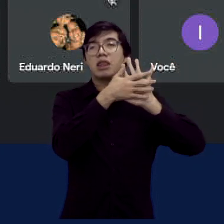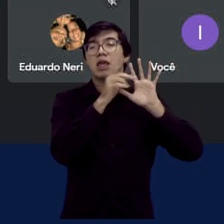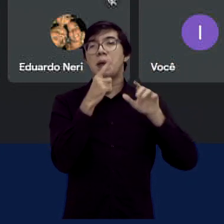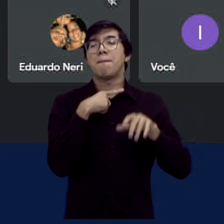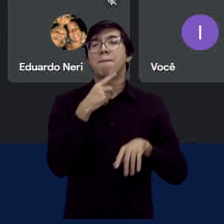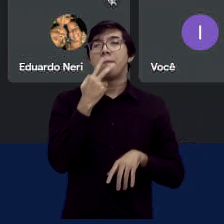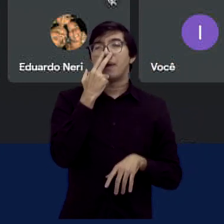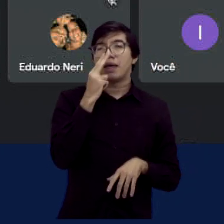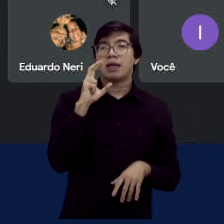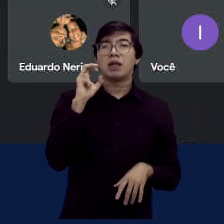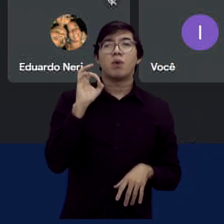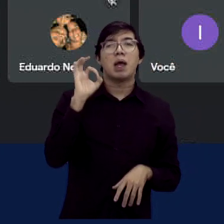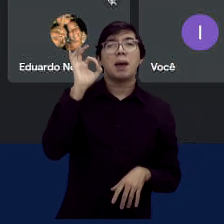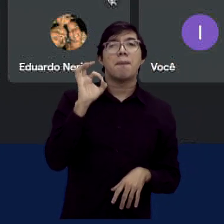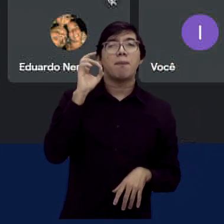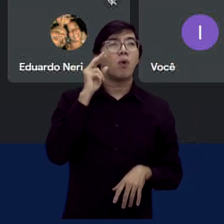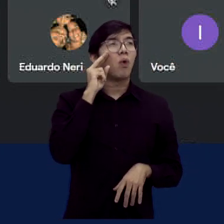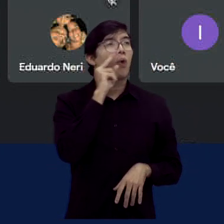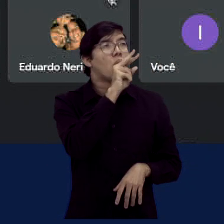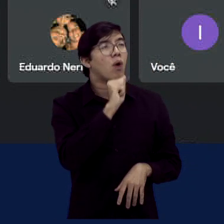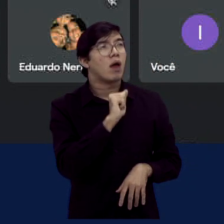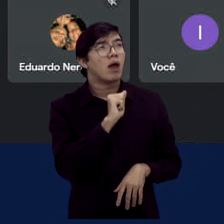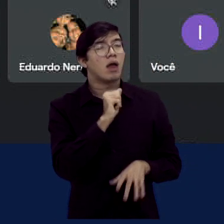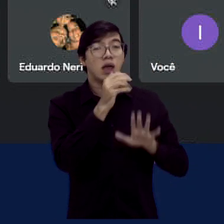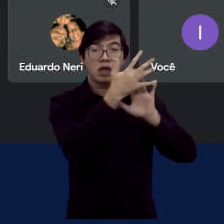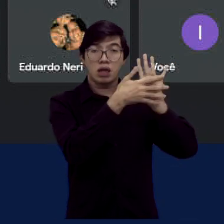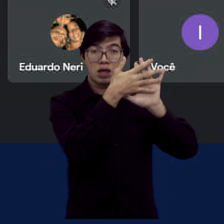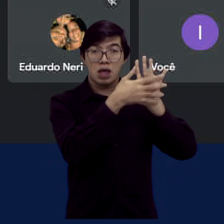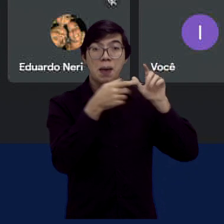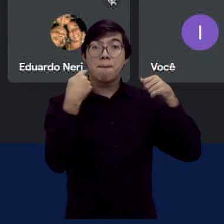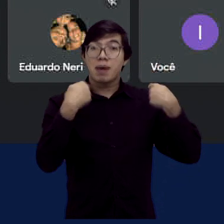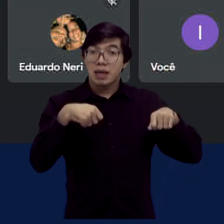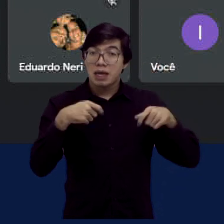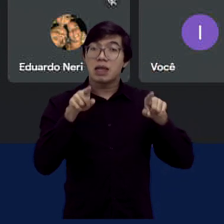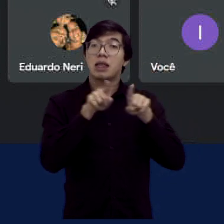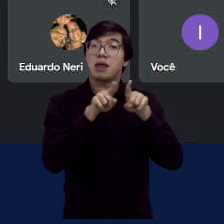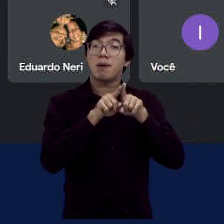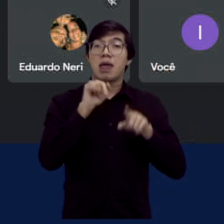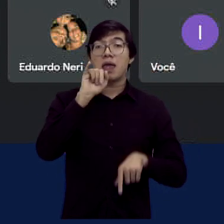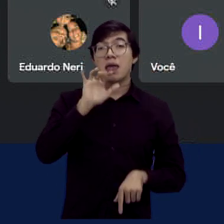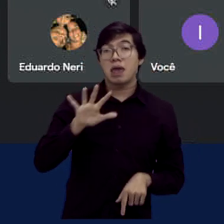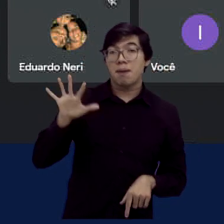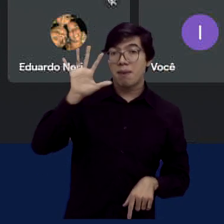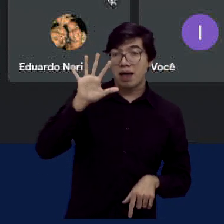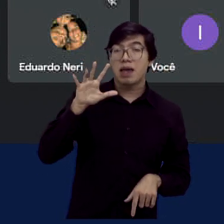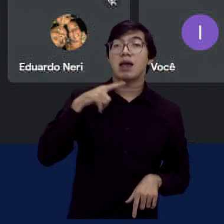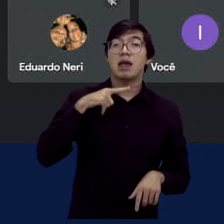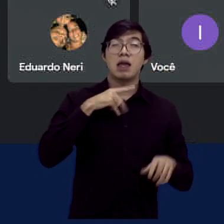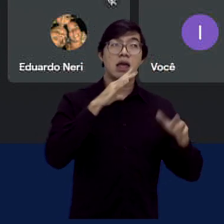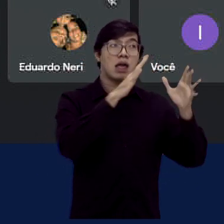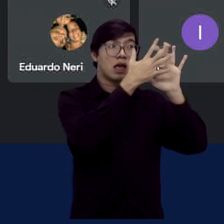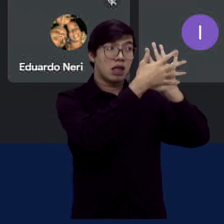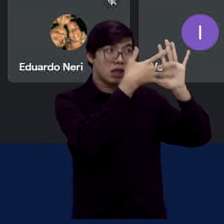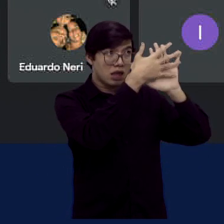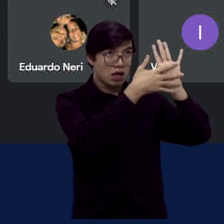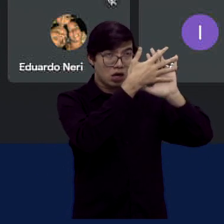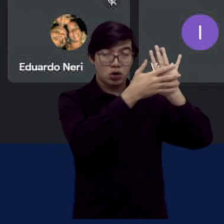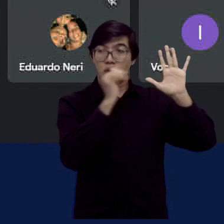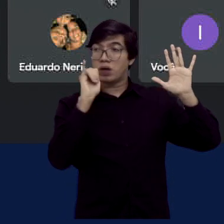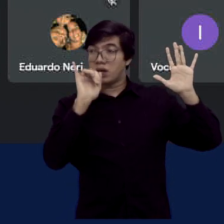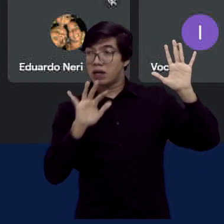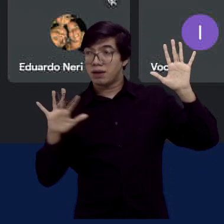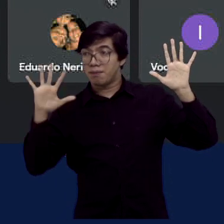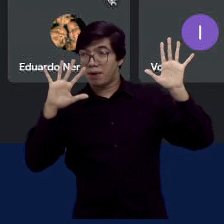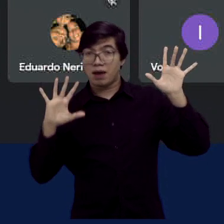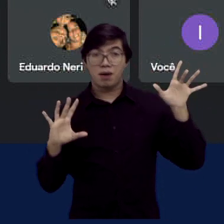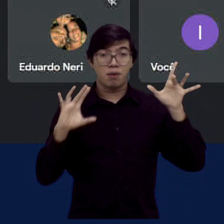Quadrinho, você tem que juntar texto e imagem, é a união desses 2 elementos, certo? Então,